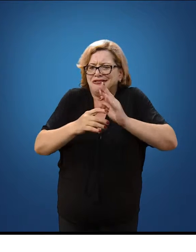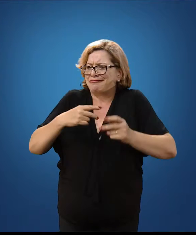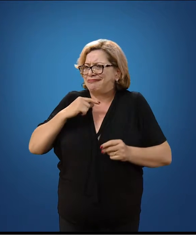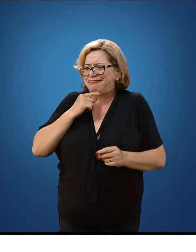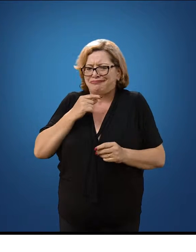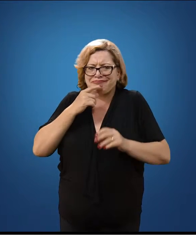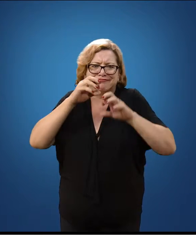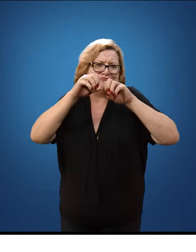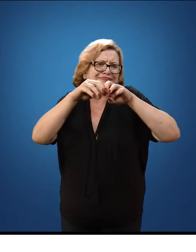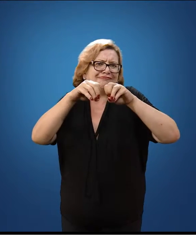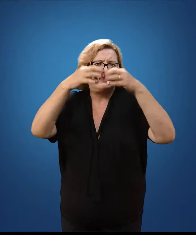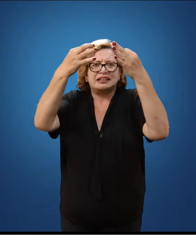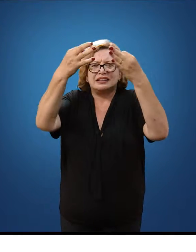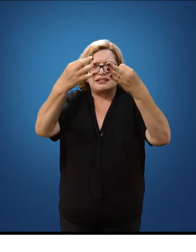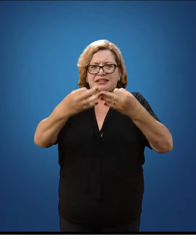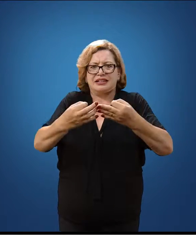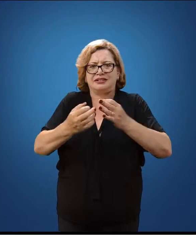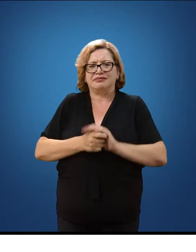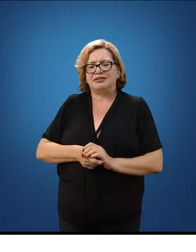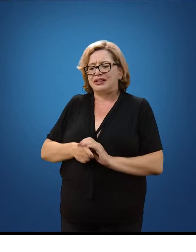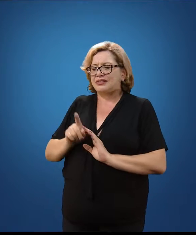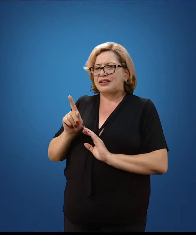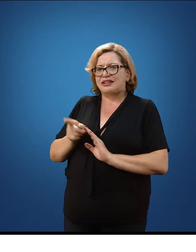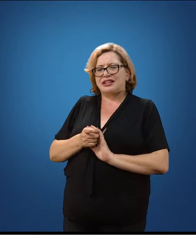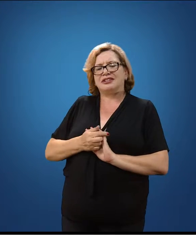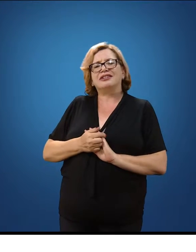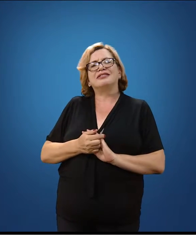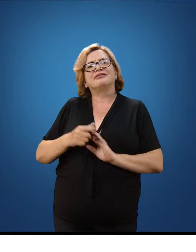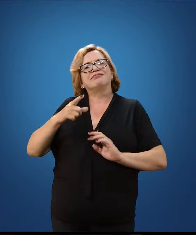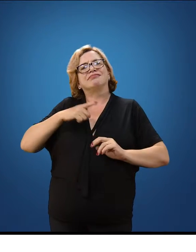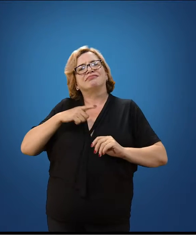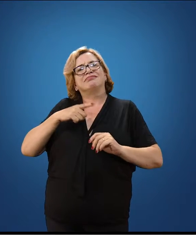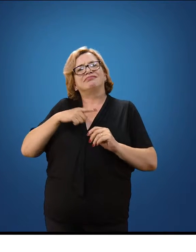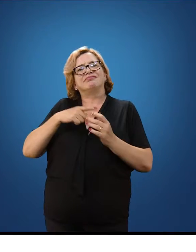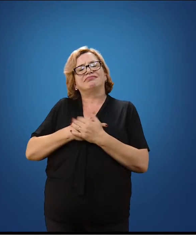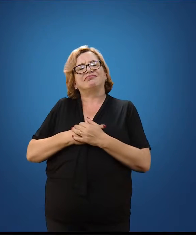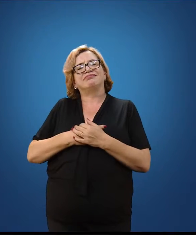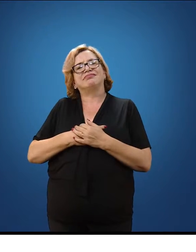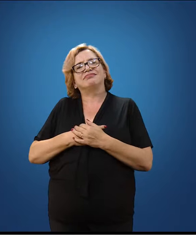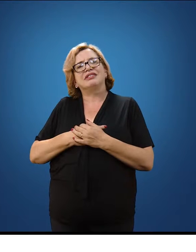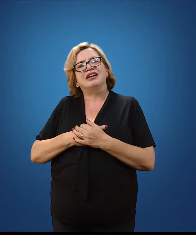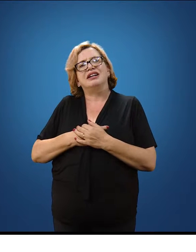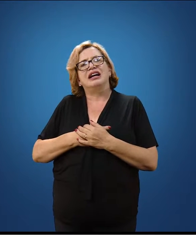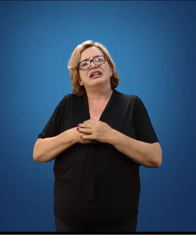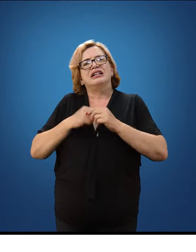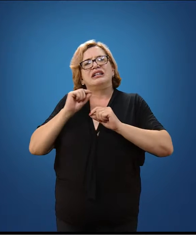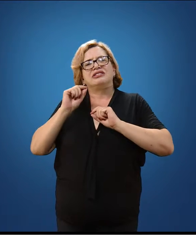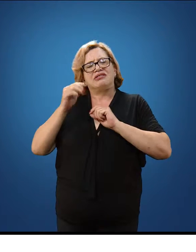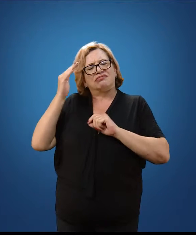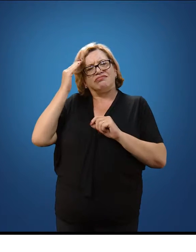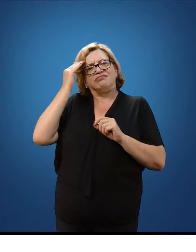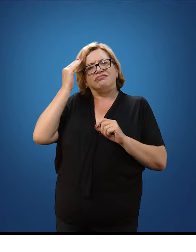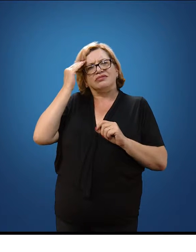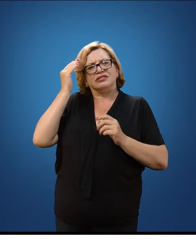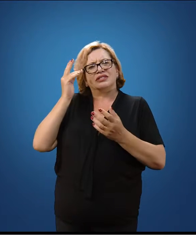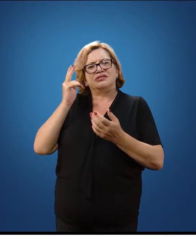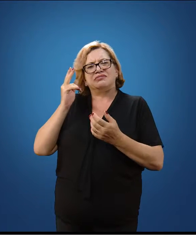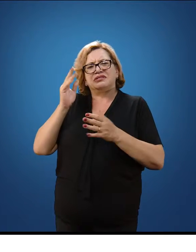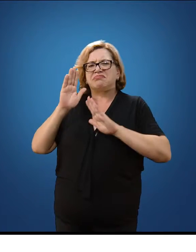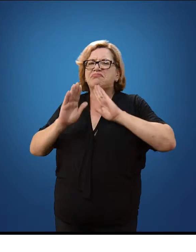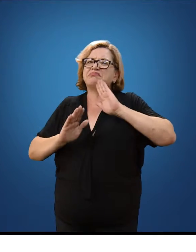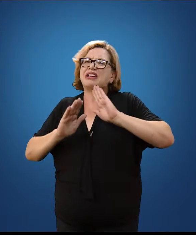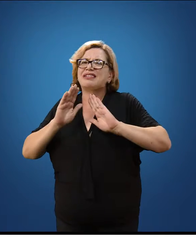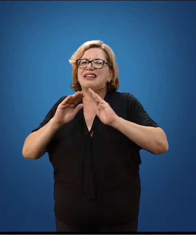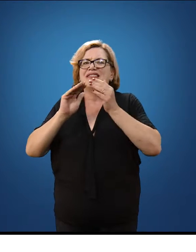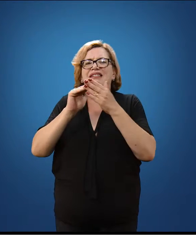adequadas à sala de aula. Professora Maria Cristina, nós temos um desafio, porque a gente sabe que nem sempre